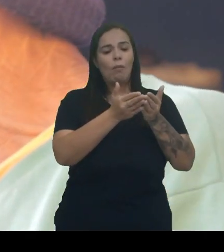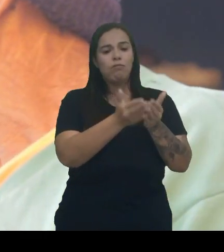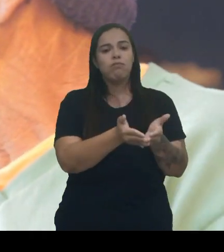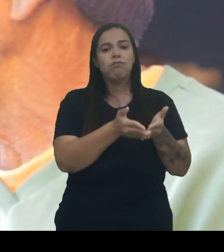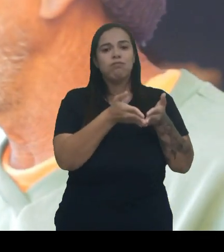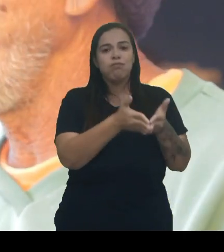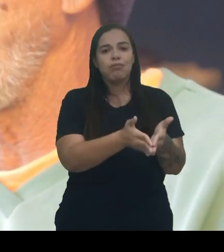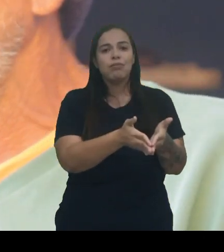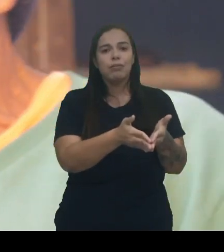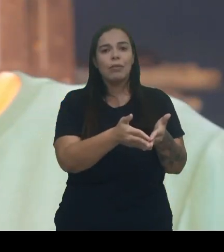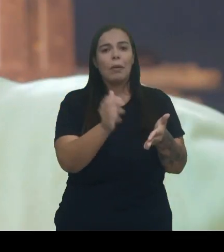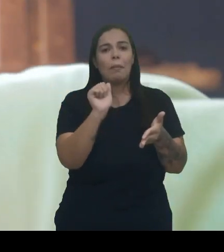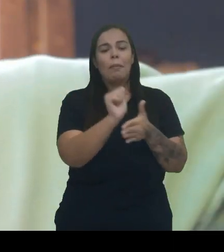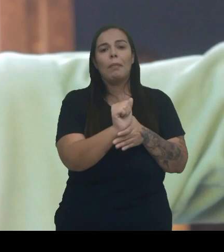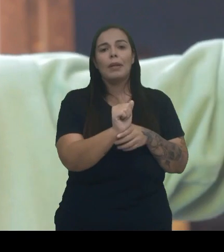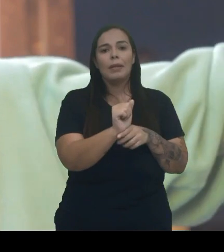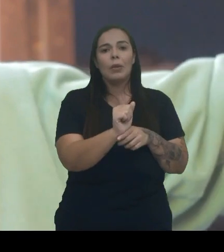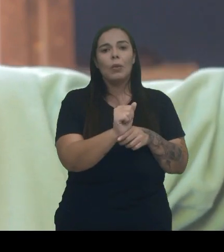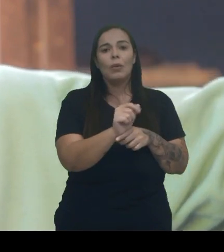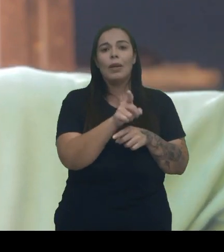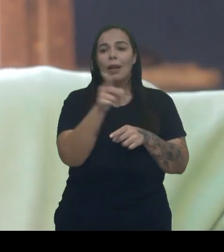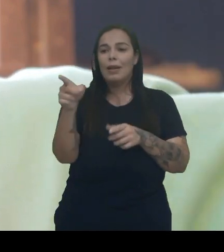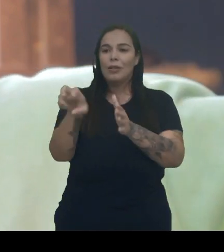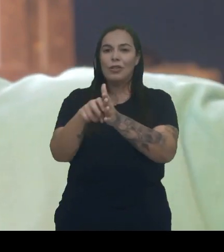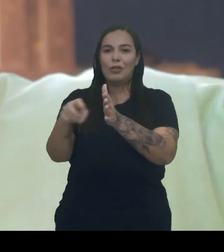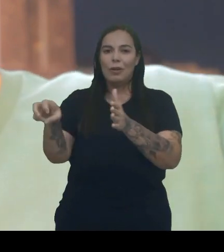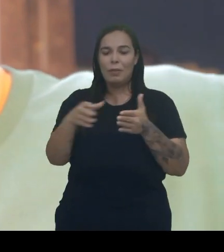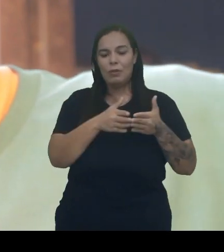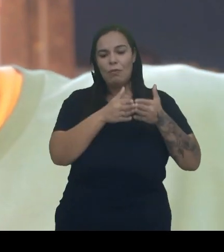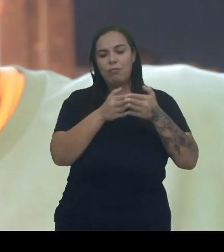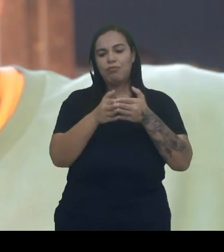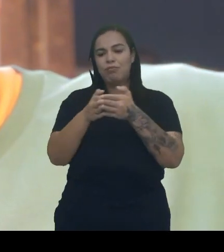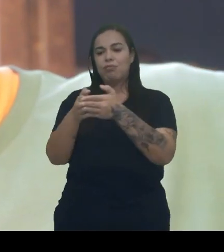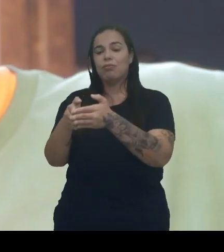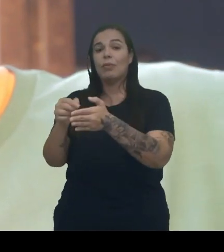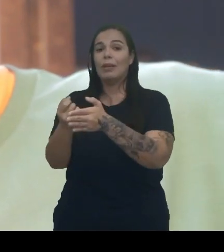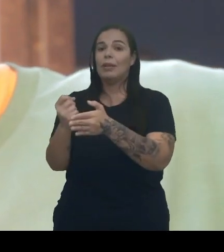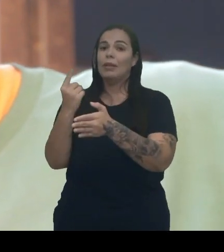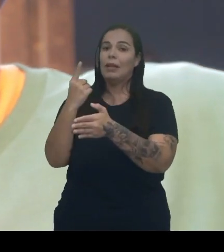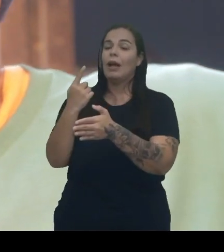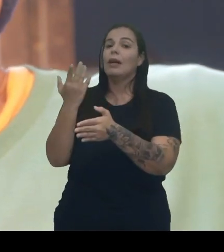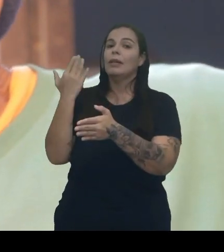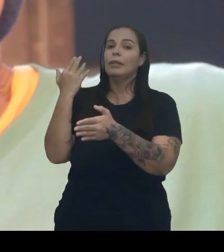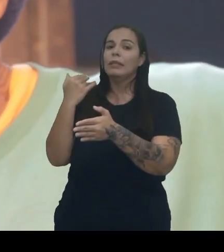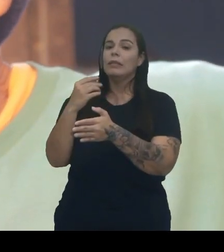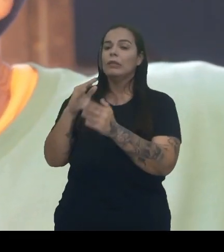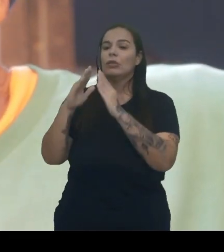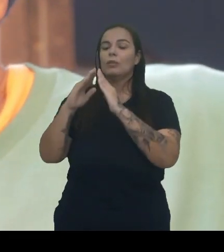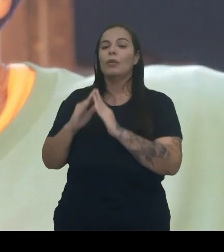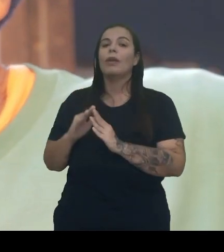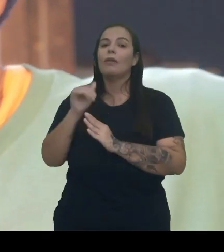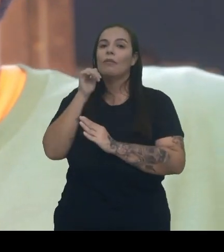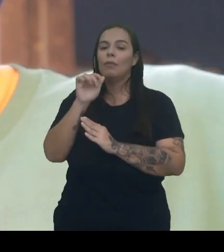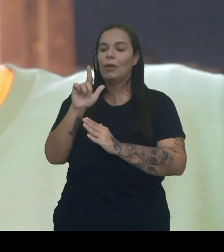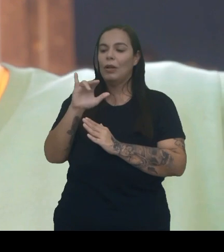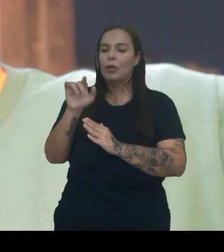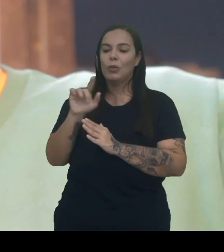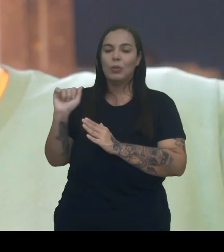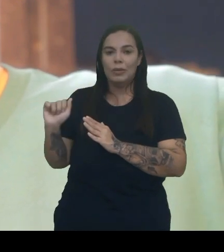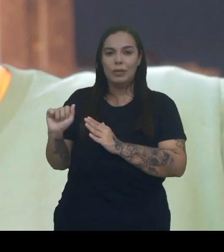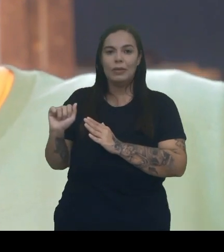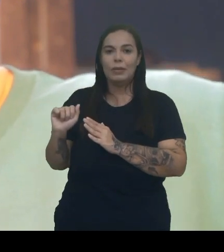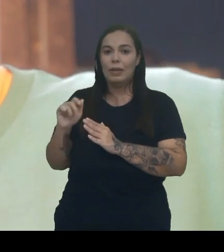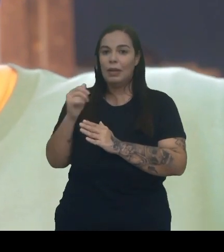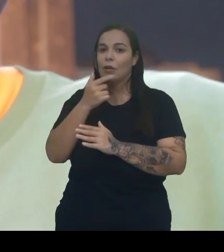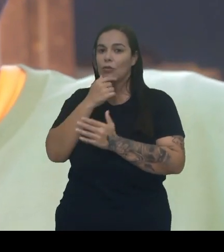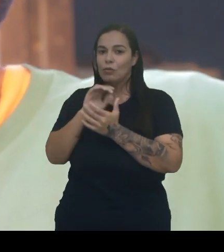né? Levamos ela ali para onde está aquele estacionamento, ali morava a Dona Luísa, entendeu? Ela, o esposo dela